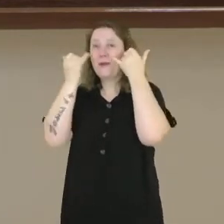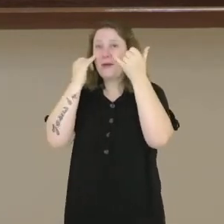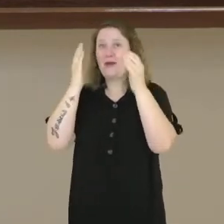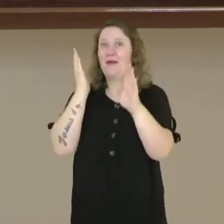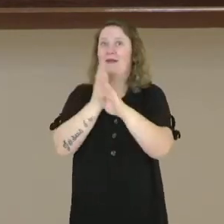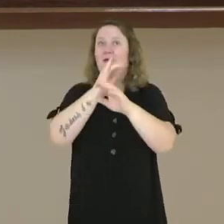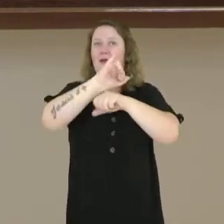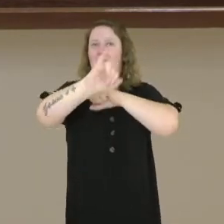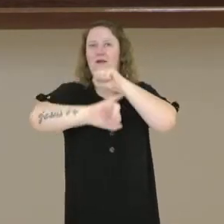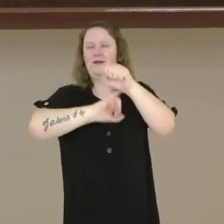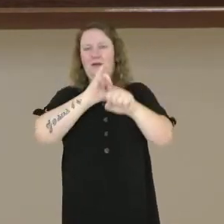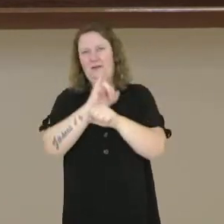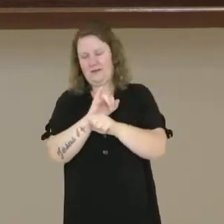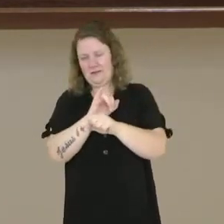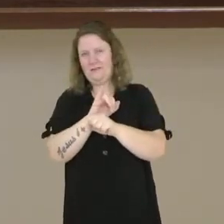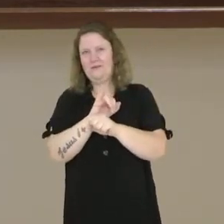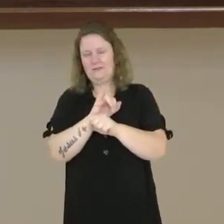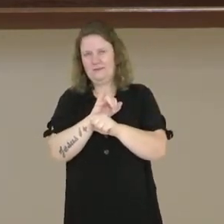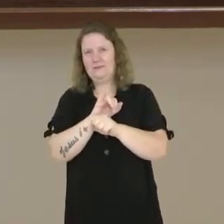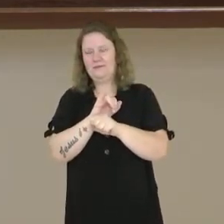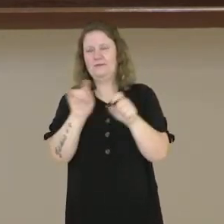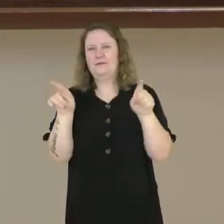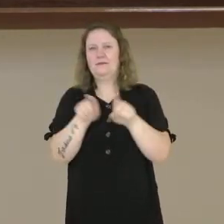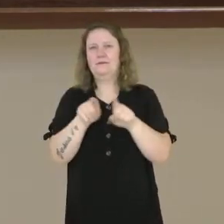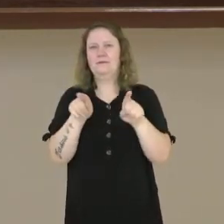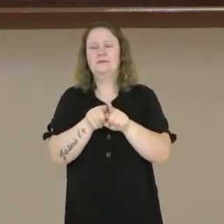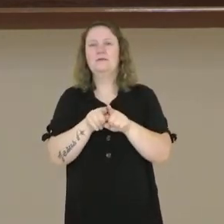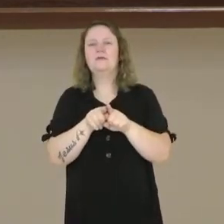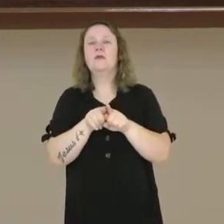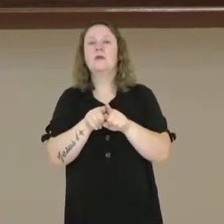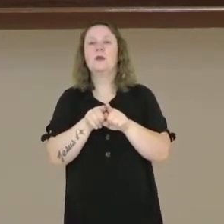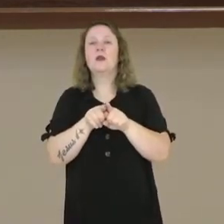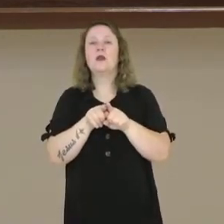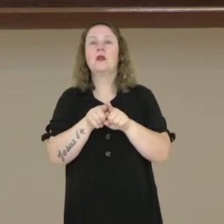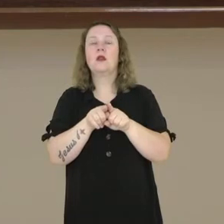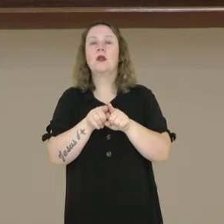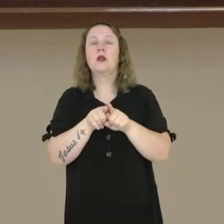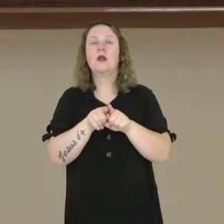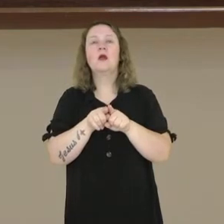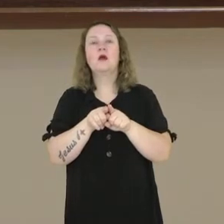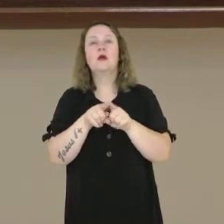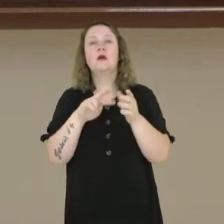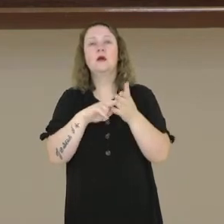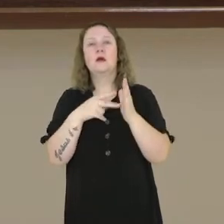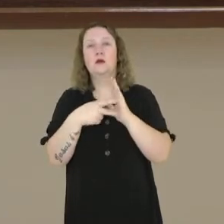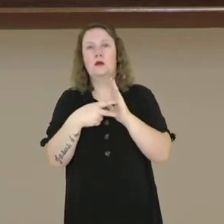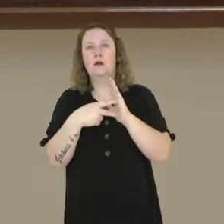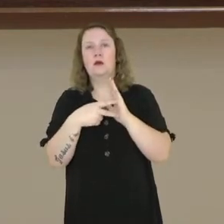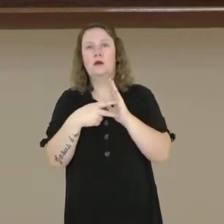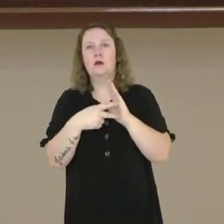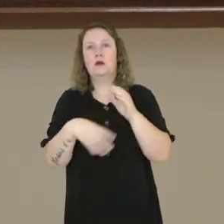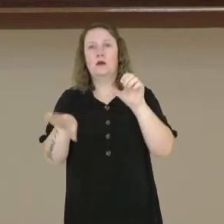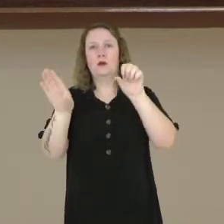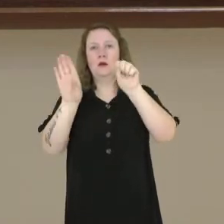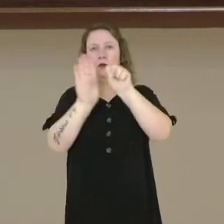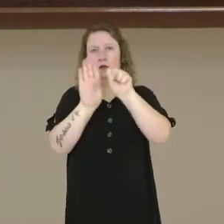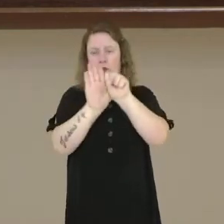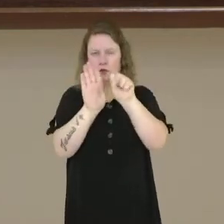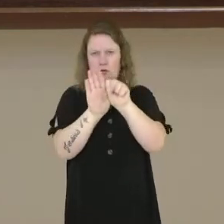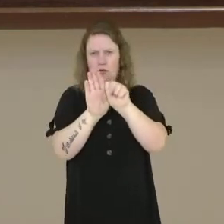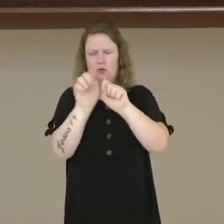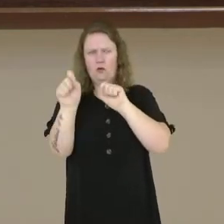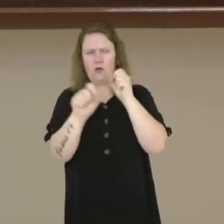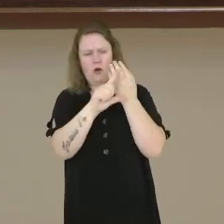informações online, objeto direto, também chamado de, também é um substantivo. Que tipo de fontes